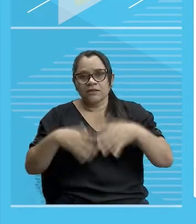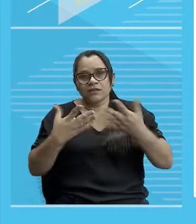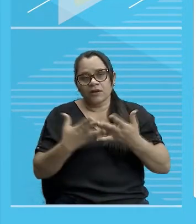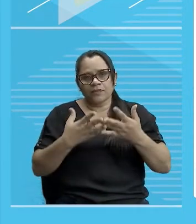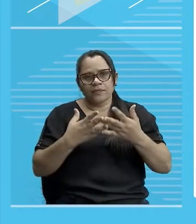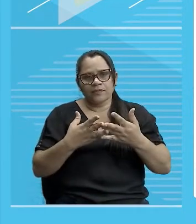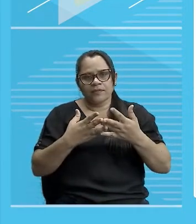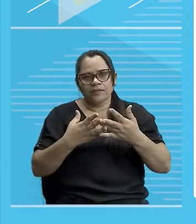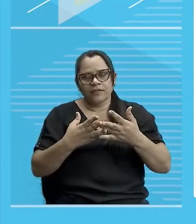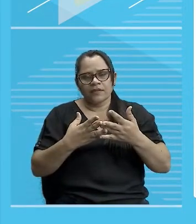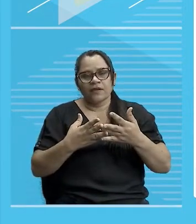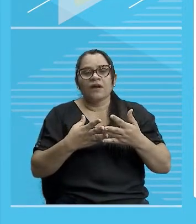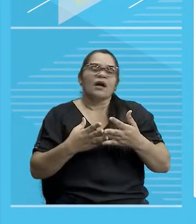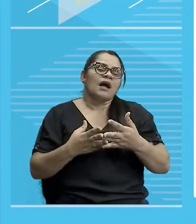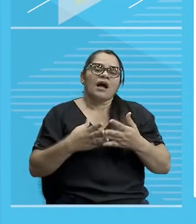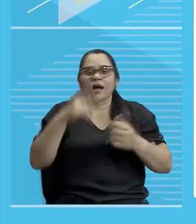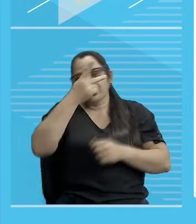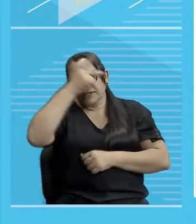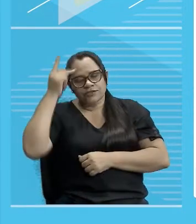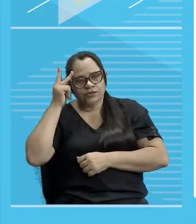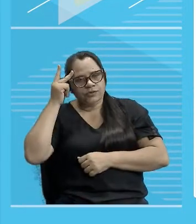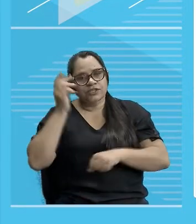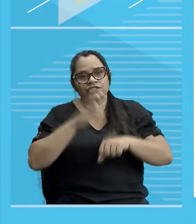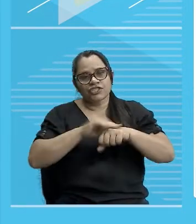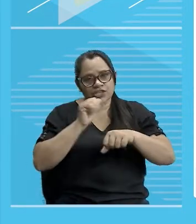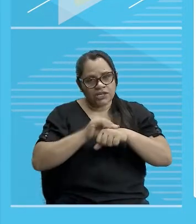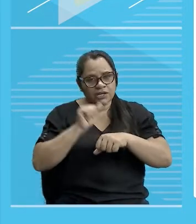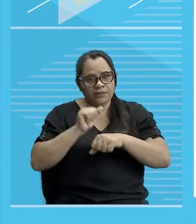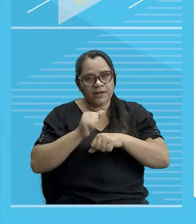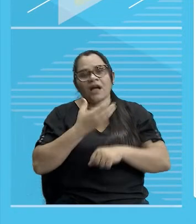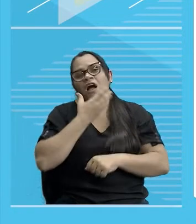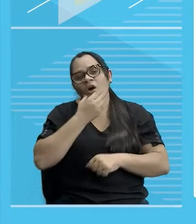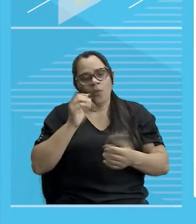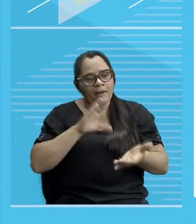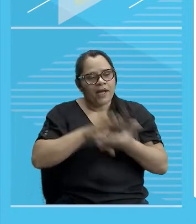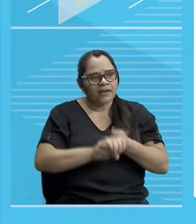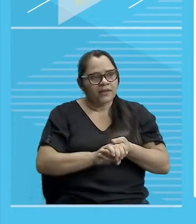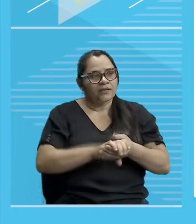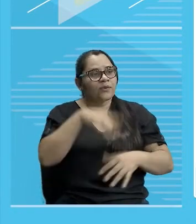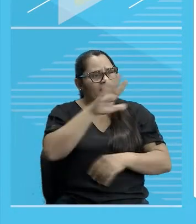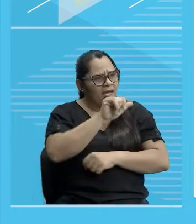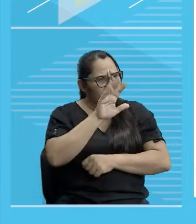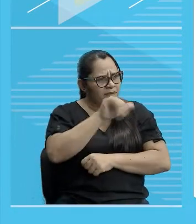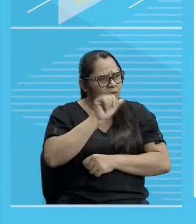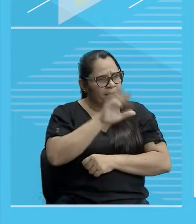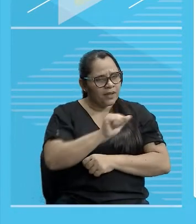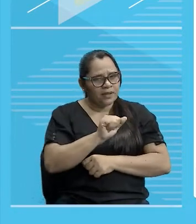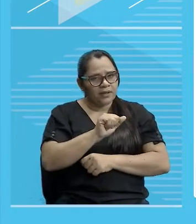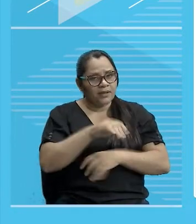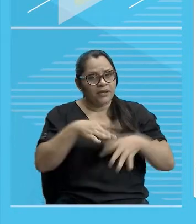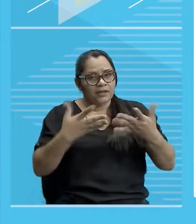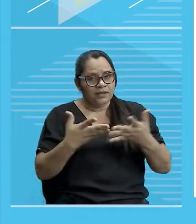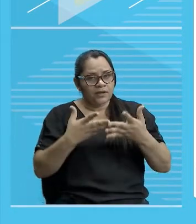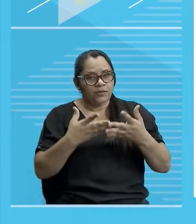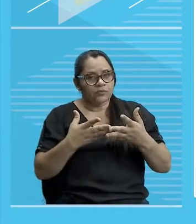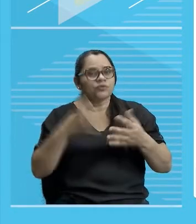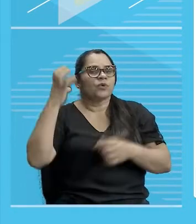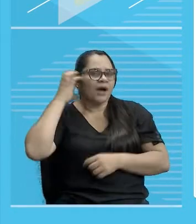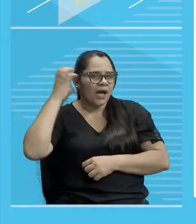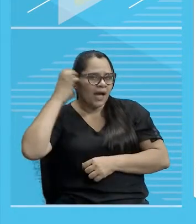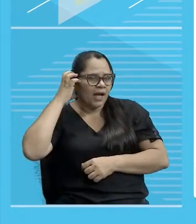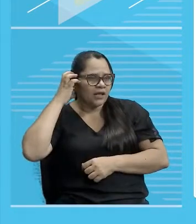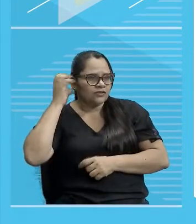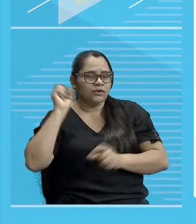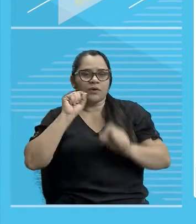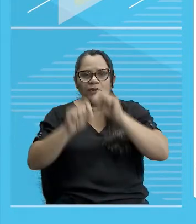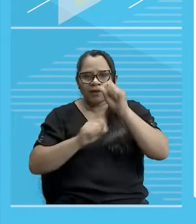ele é palpável ele é um rádio aéreo no computador a gente chama assim de rádio web é